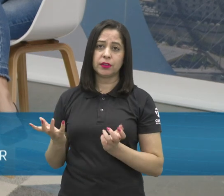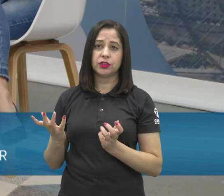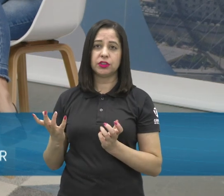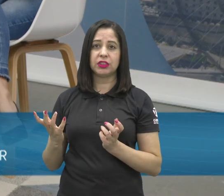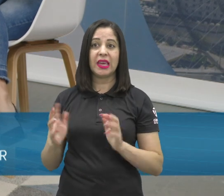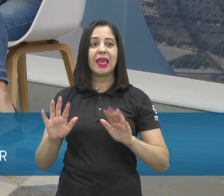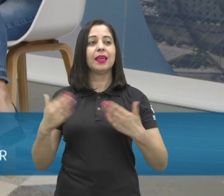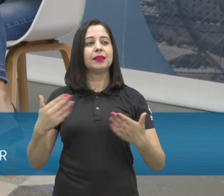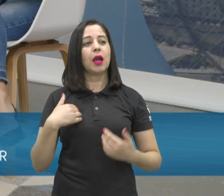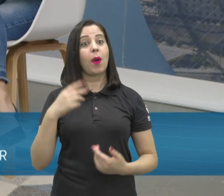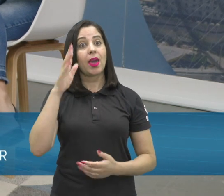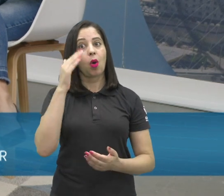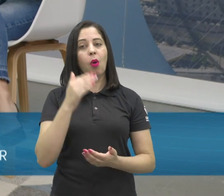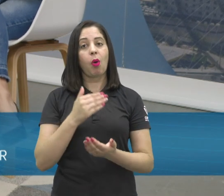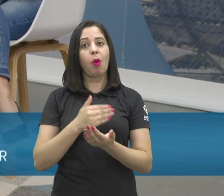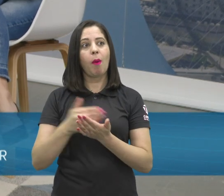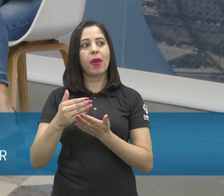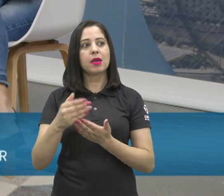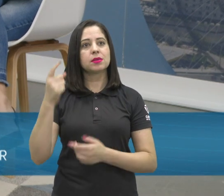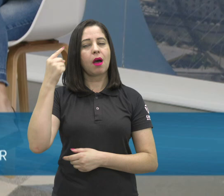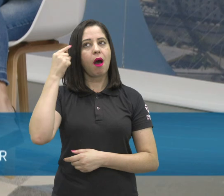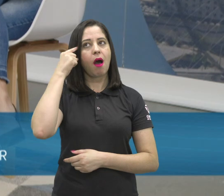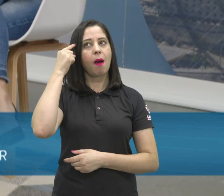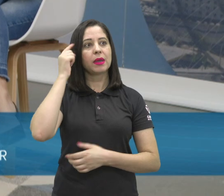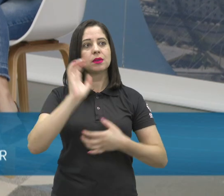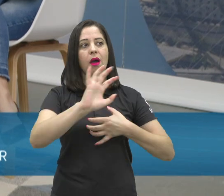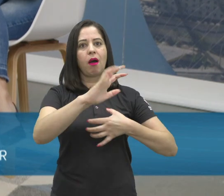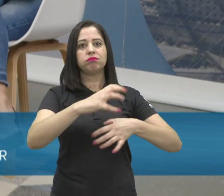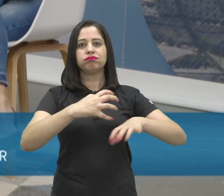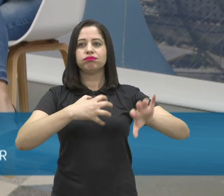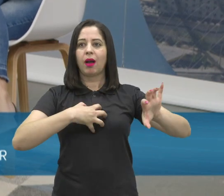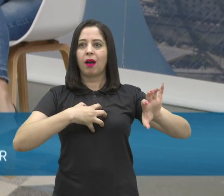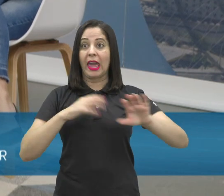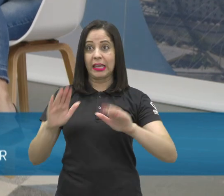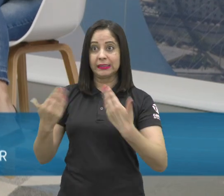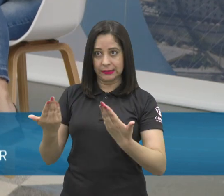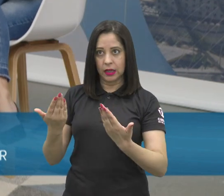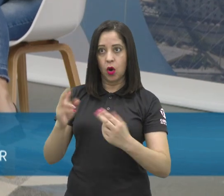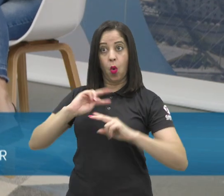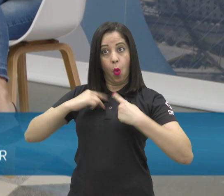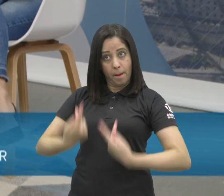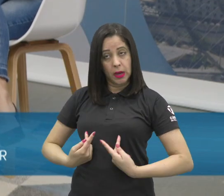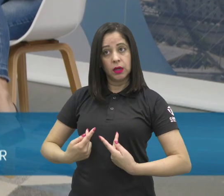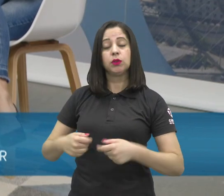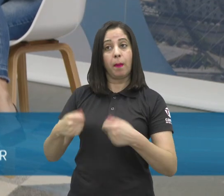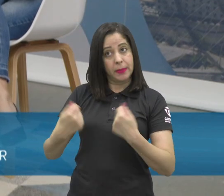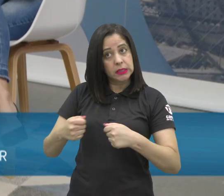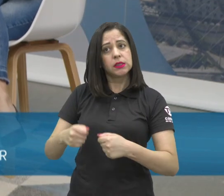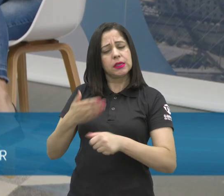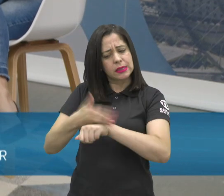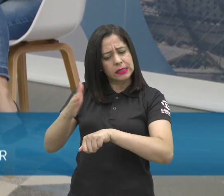né? Aí você consegue se ver. Então, eu acho que o ser humano, ele precisa praticar, né? Então, se eu tenho um filho de 5 anos